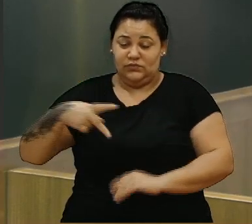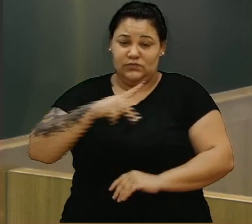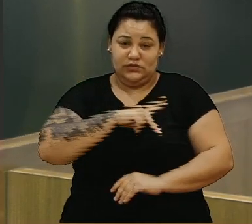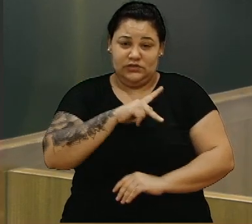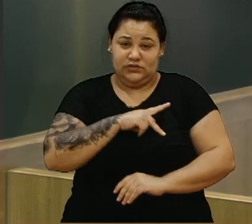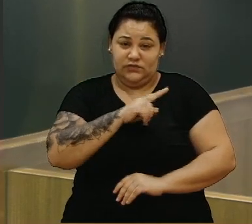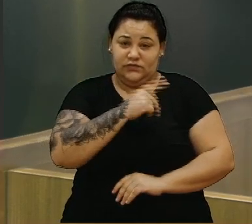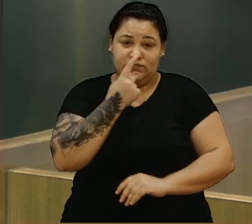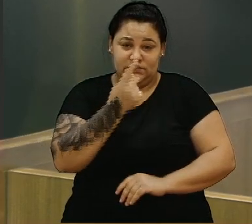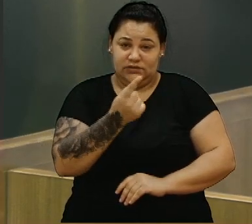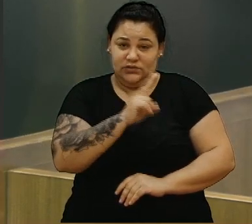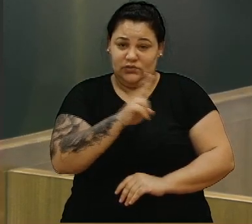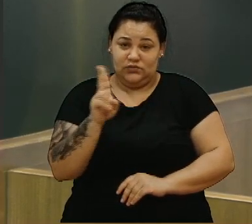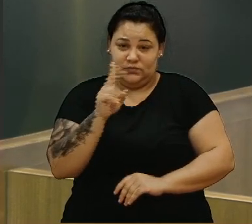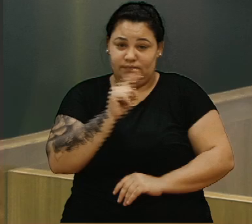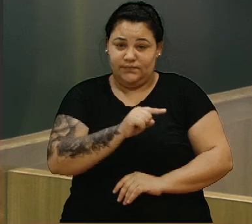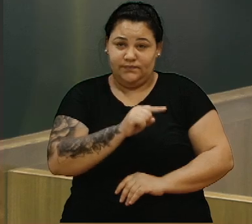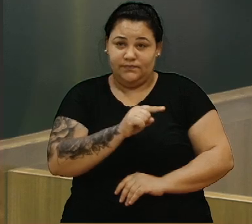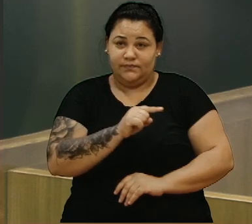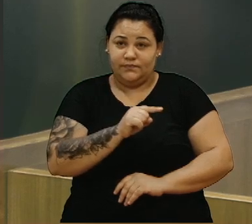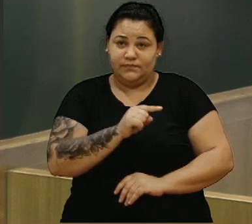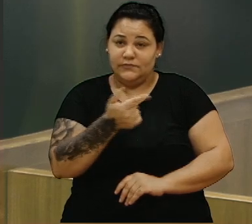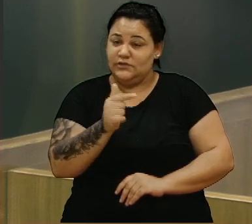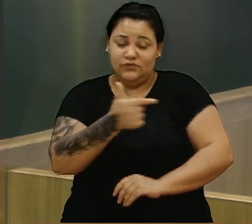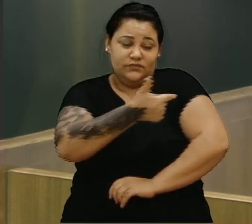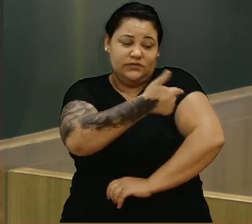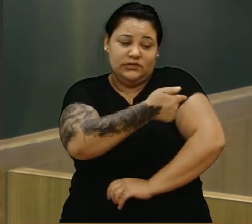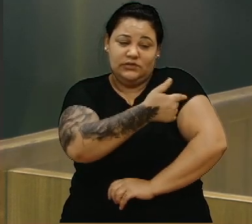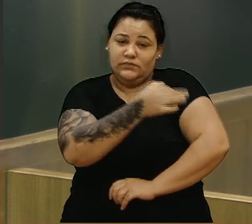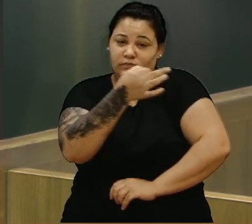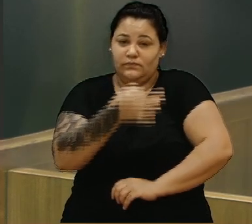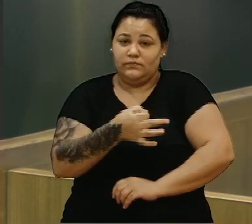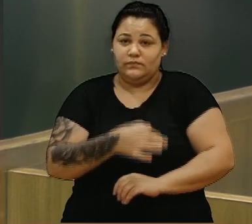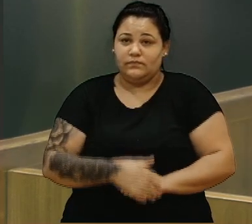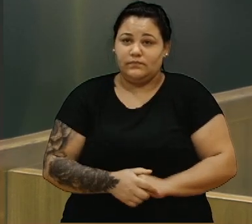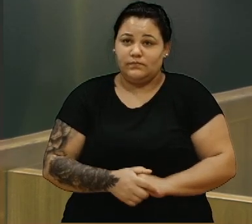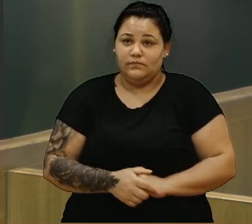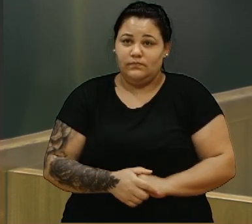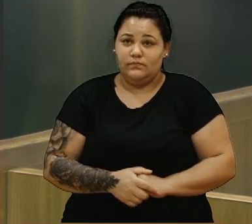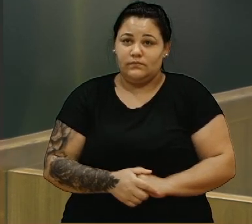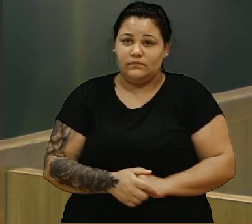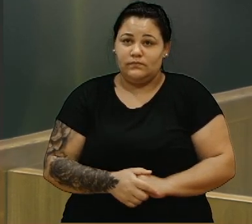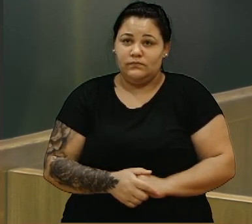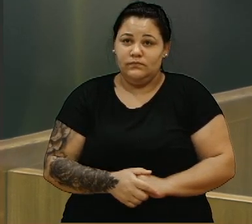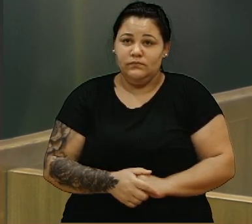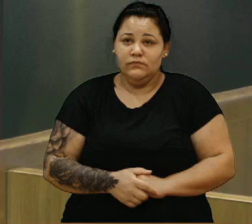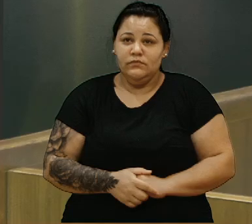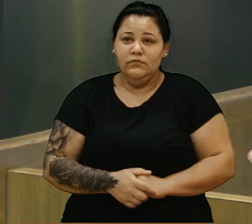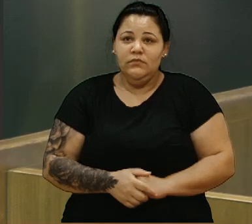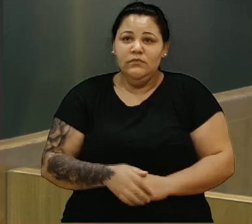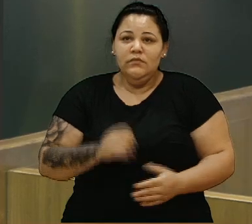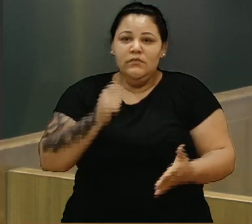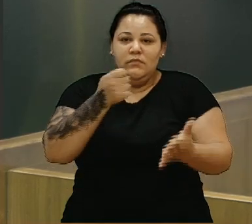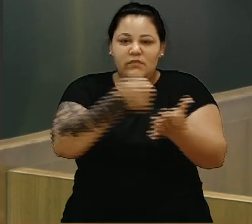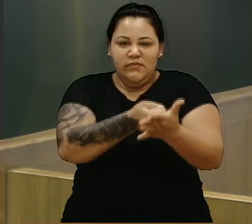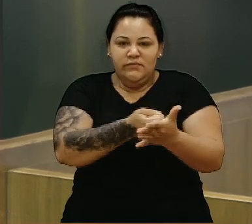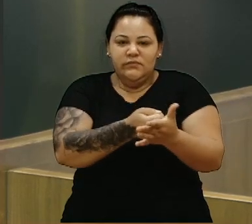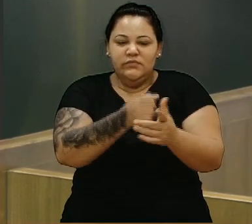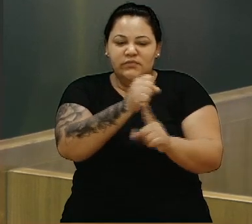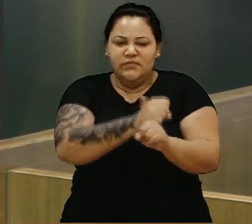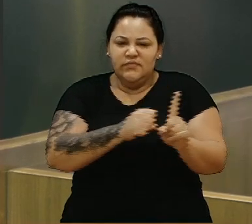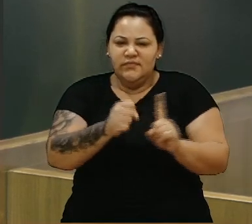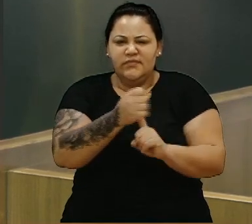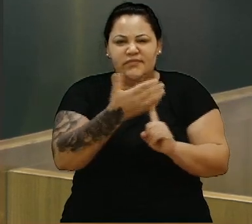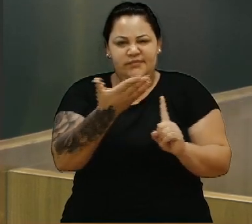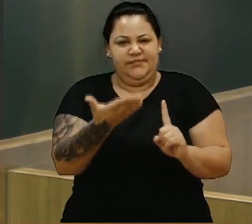citado ali, que não estava com as vacinas em dia. E aí impõe isso para a sociedade? Como assim?